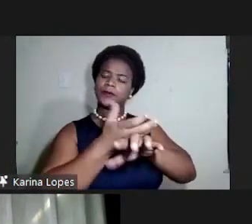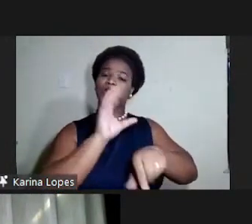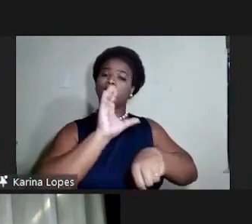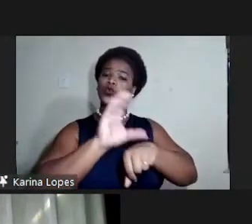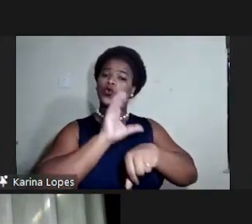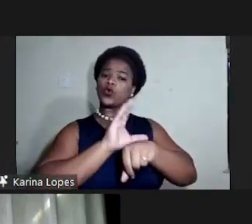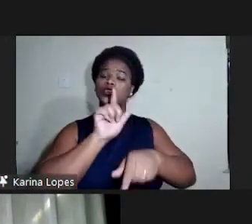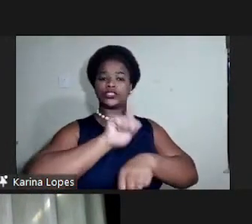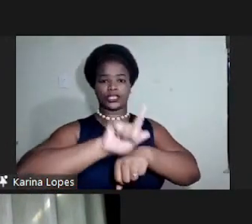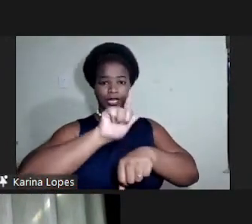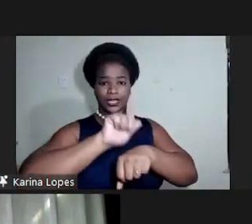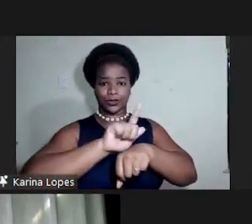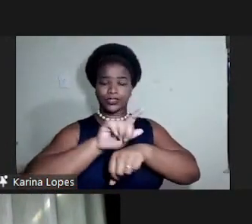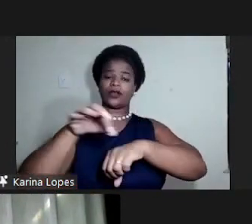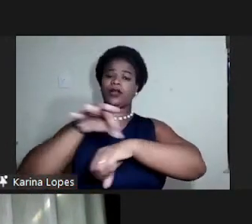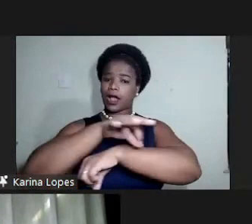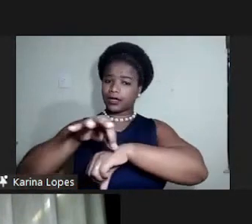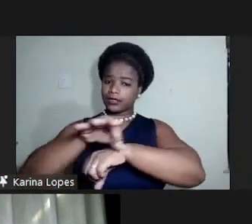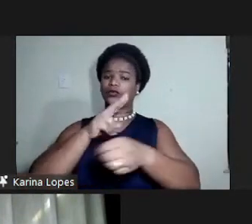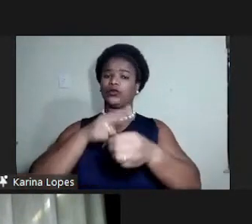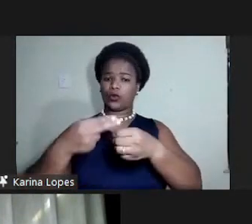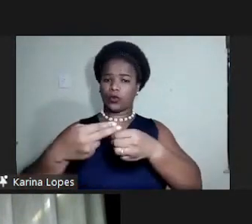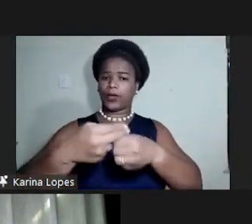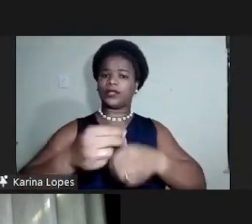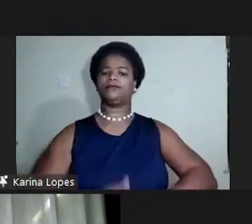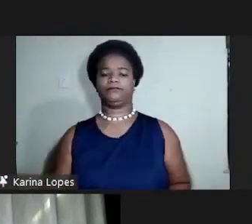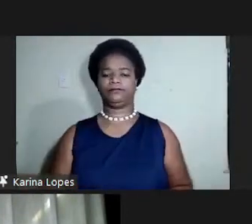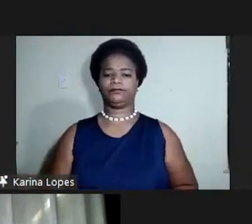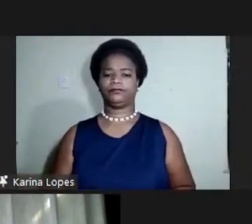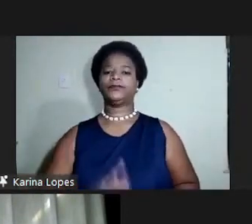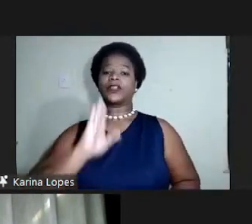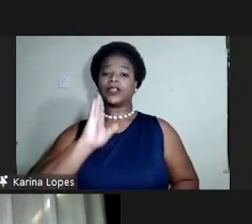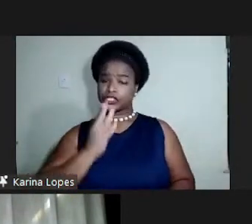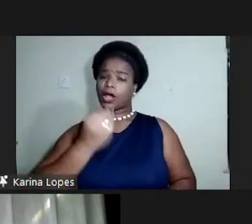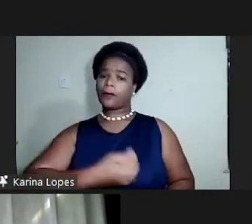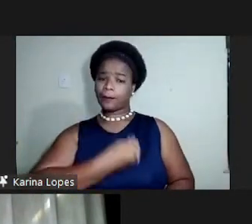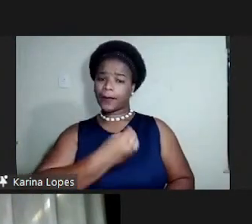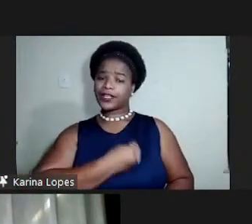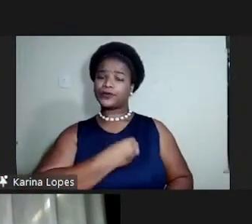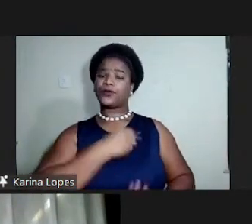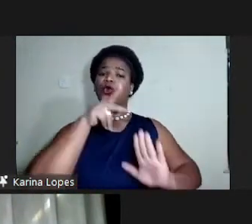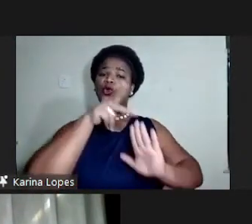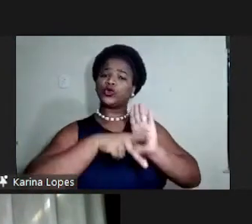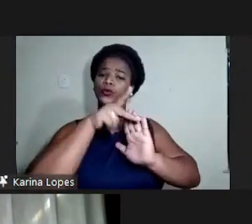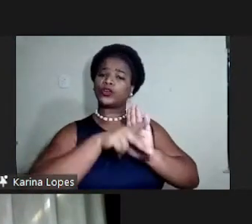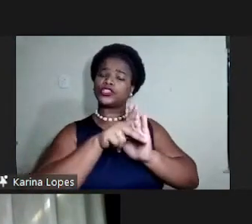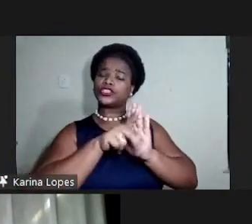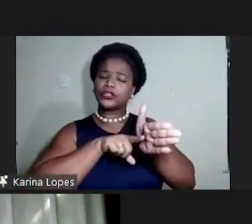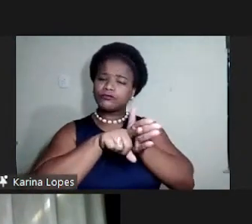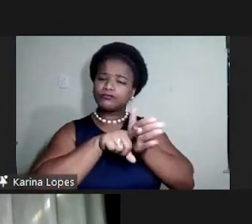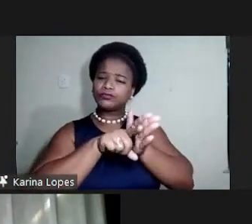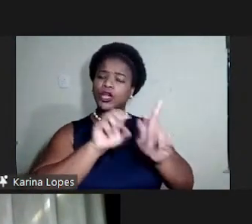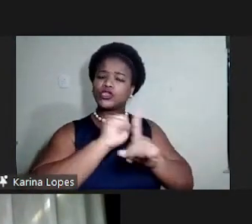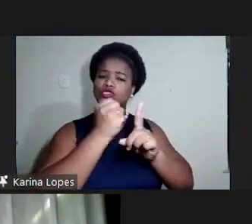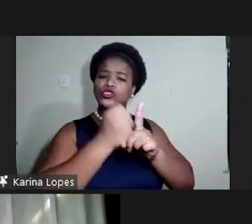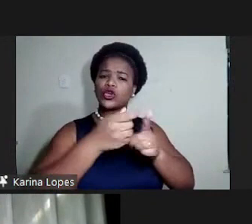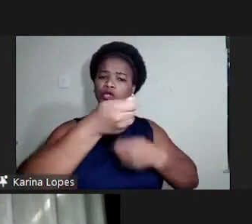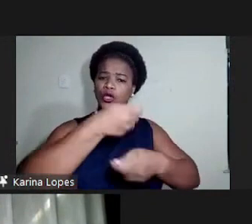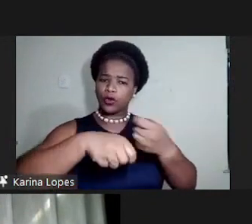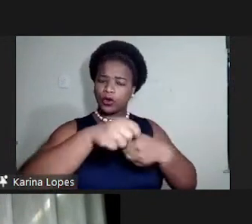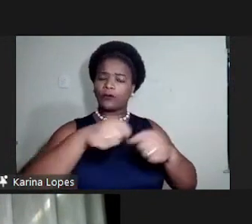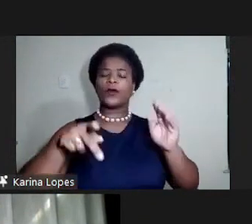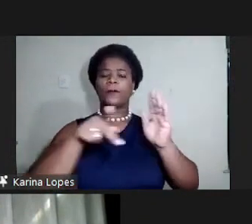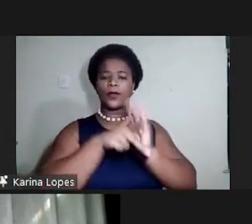Arquitetura e Urbanismo. Participou do projeto diagnóstico socioeconômico para o PET Prozanear e